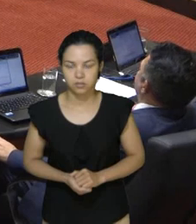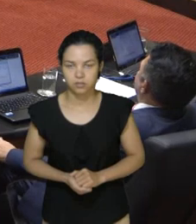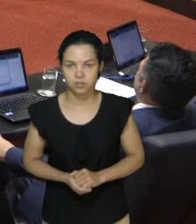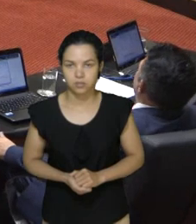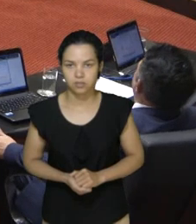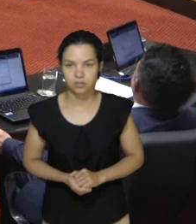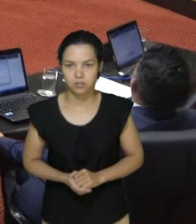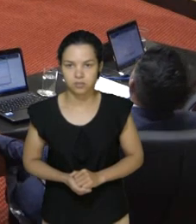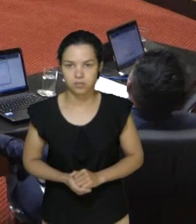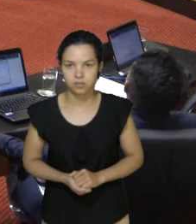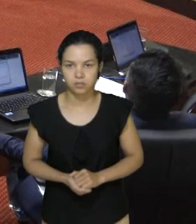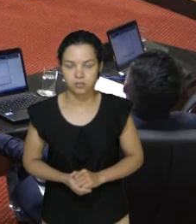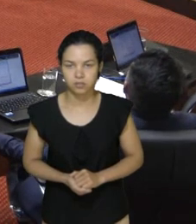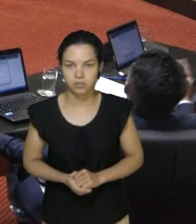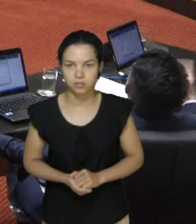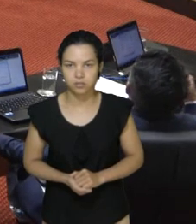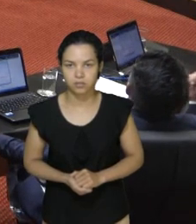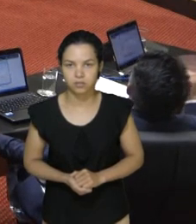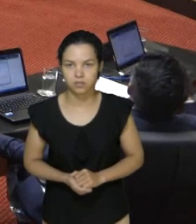Senhores deputados.